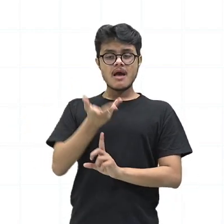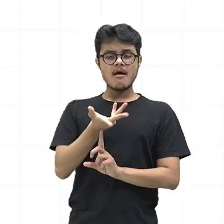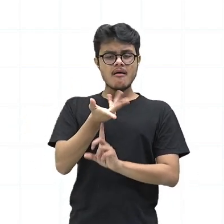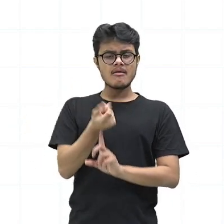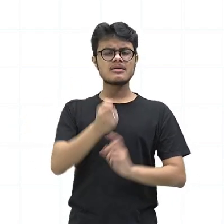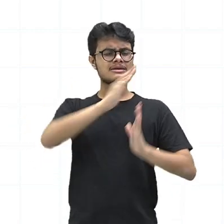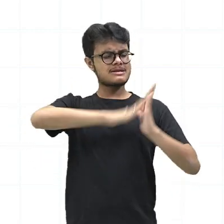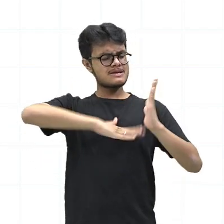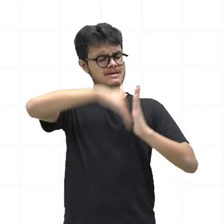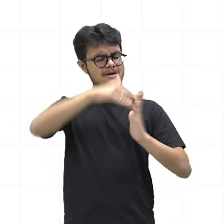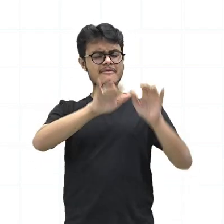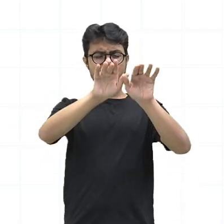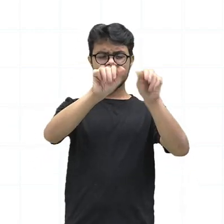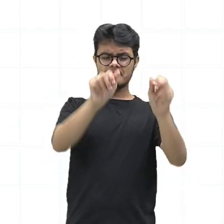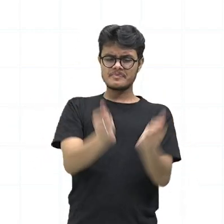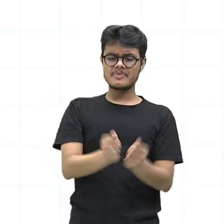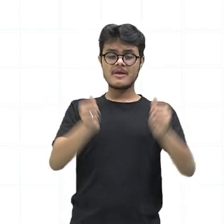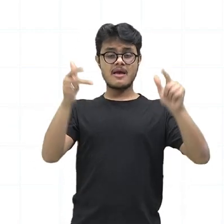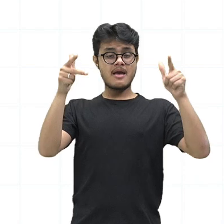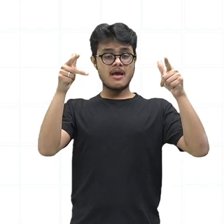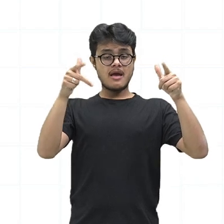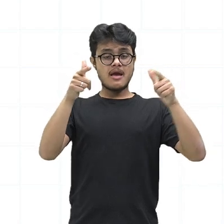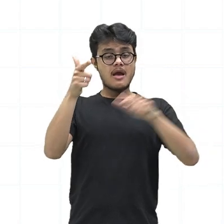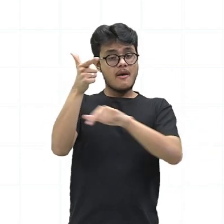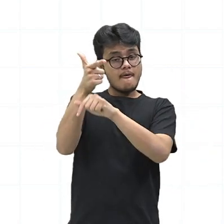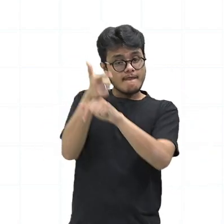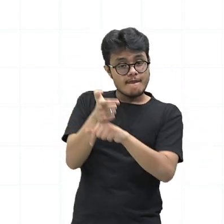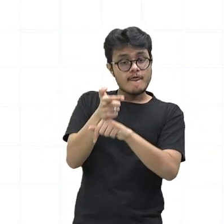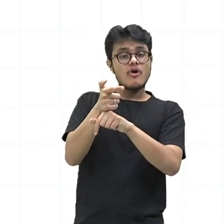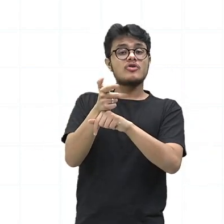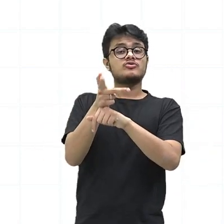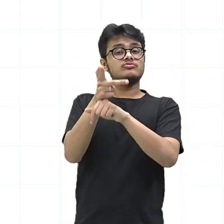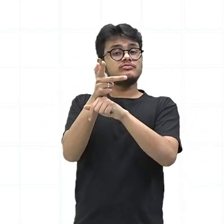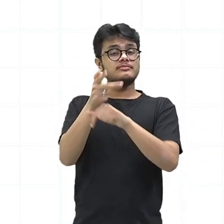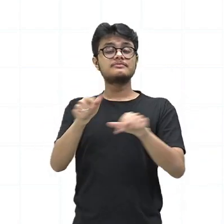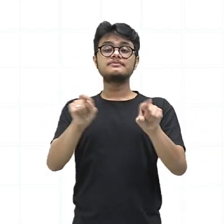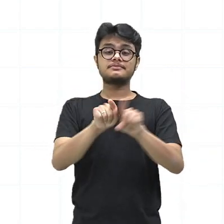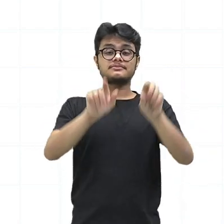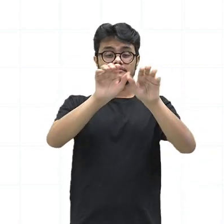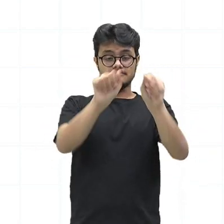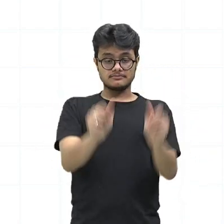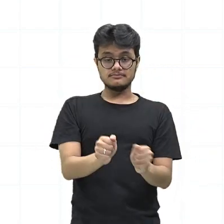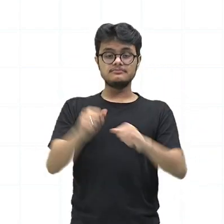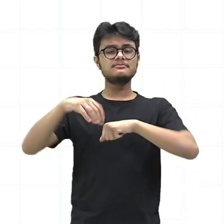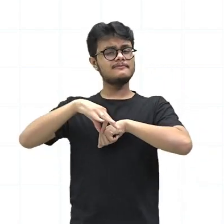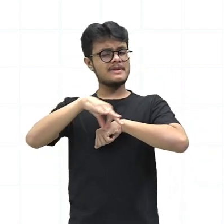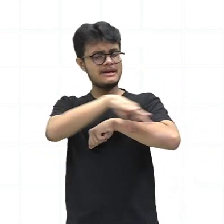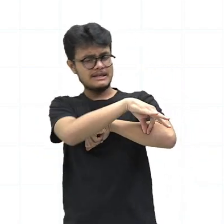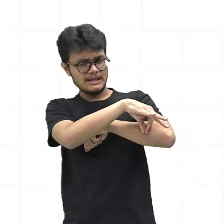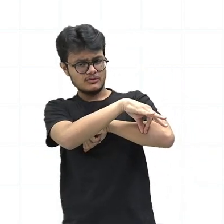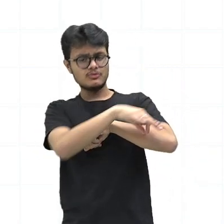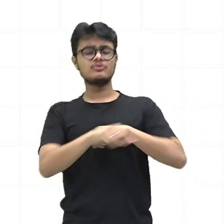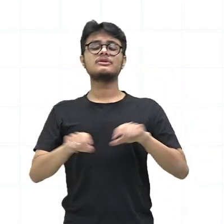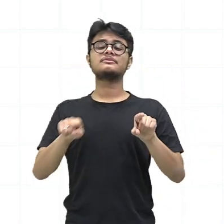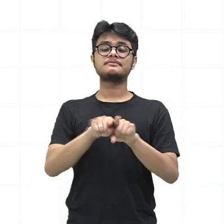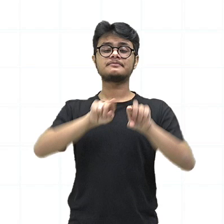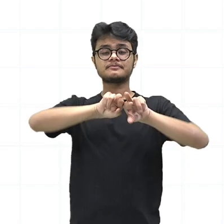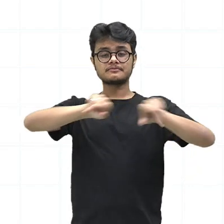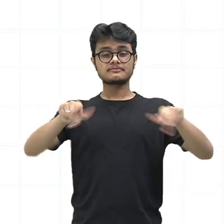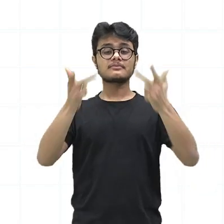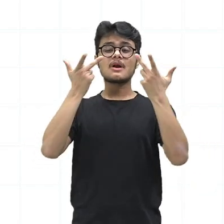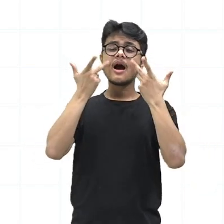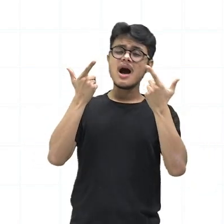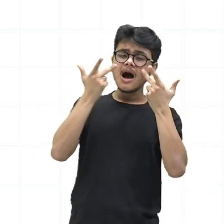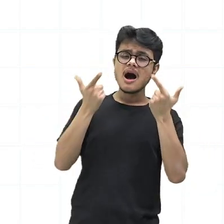desenho, pintura, escultura, fotografia e arquitetura, as artes cênicas, dança, teatro, circo e ópera,